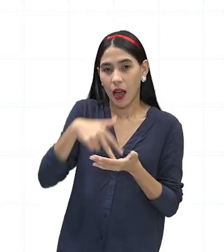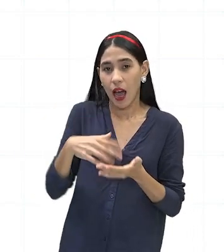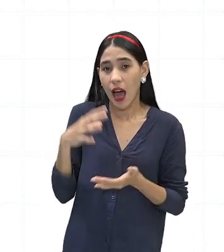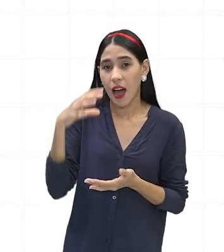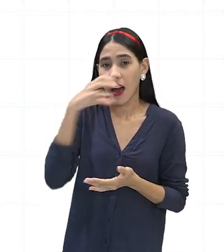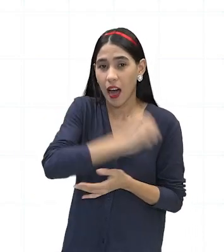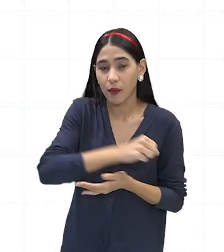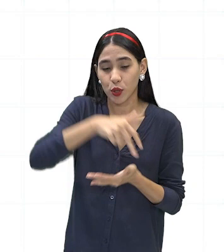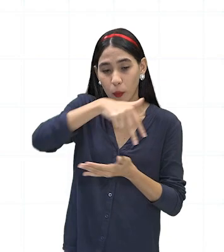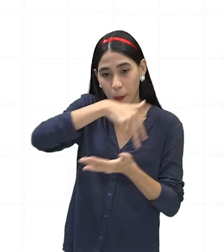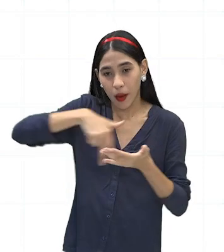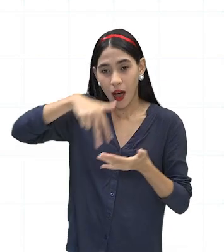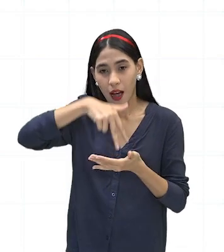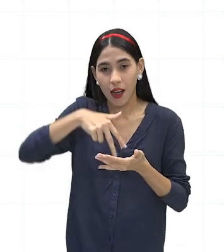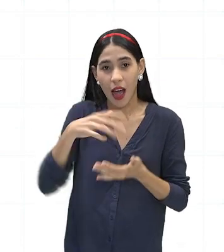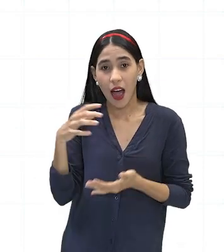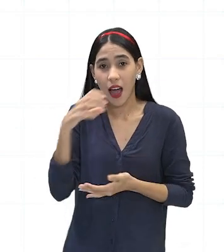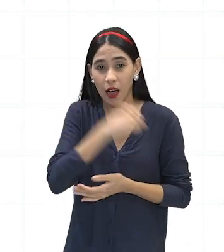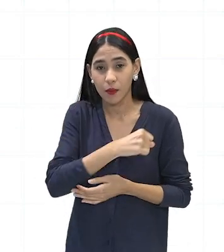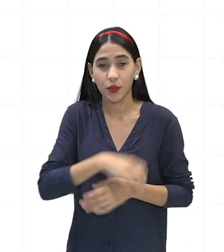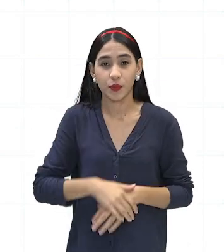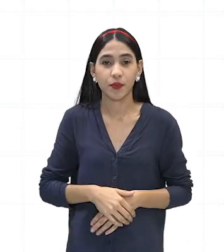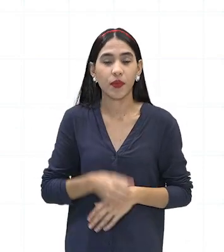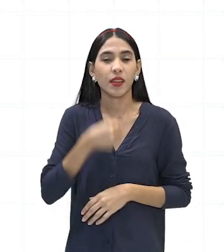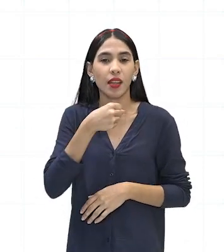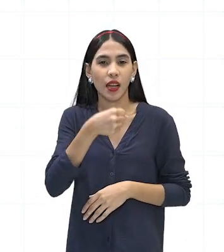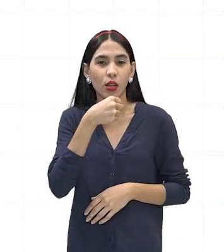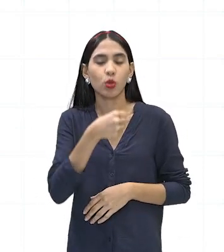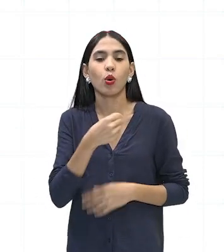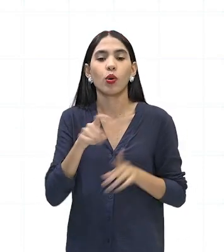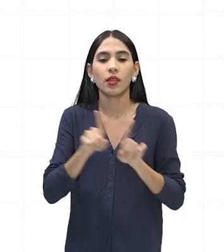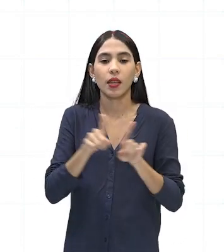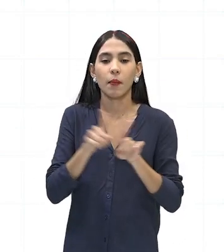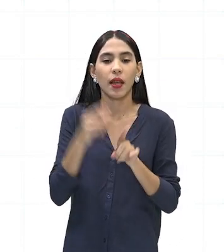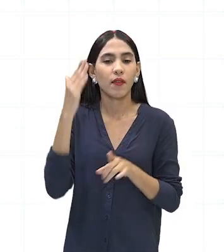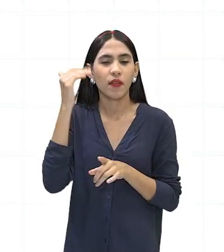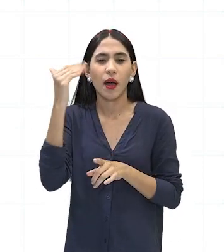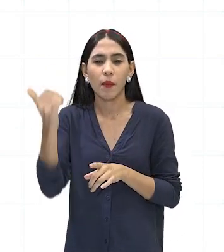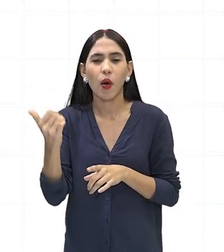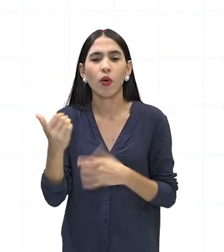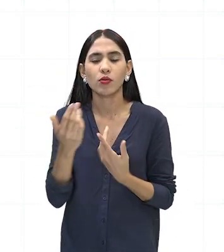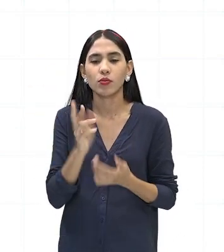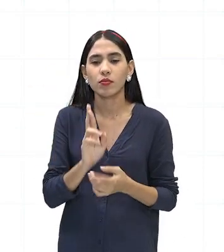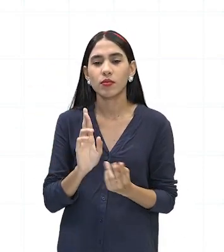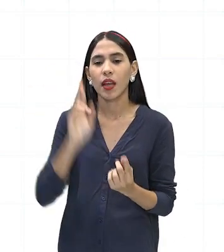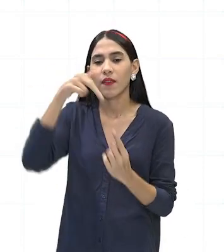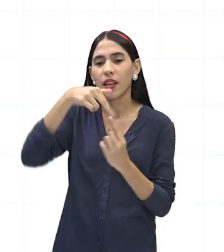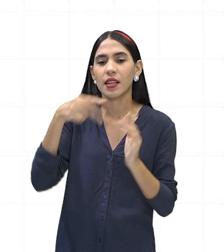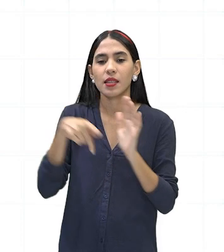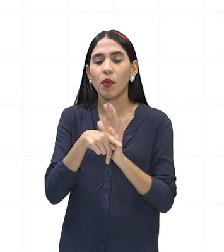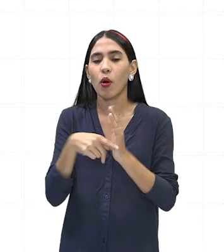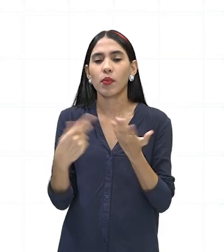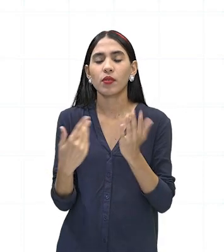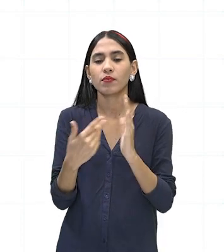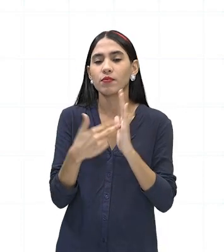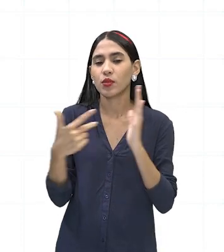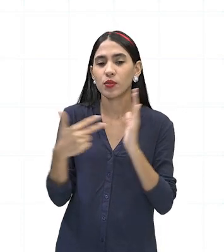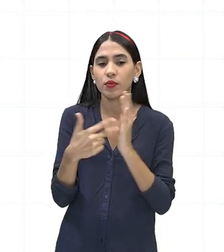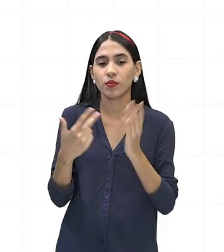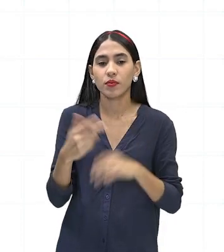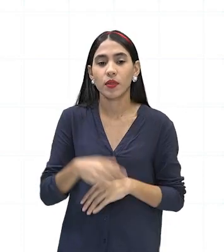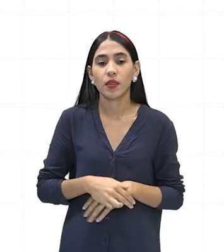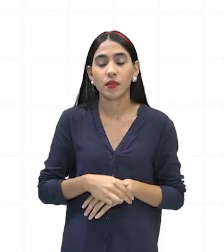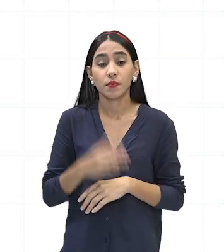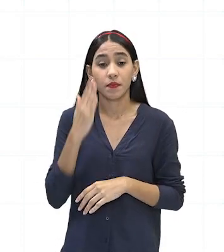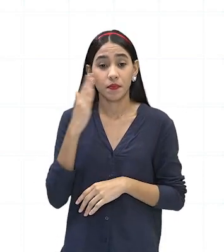giros complexos. E como cantores e bandas, né, que representam esse forró eletrônico e estilizado, nós temos o